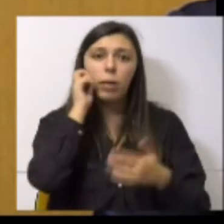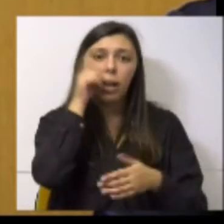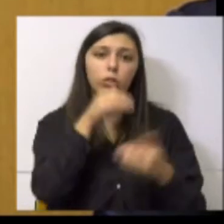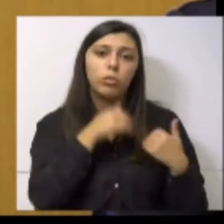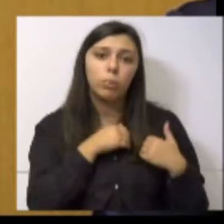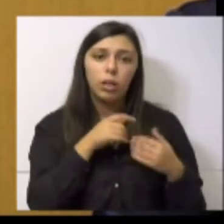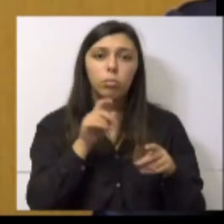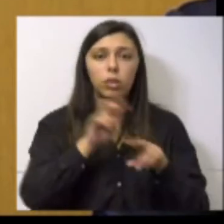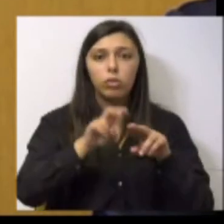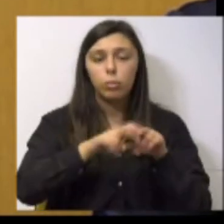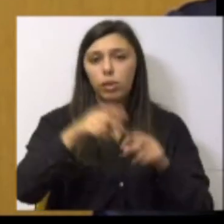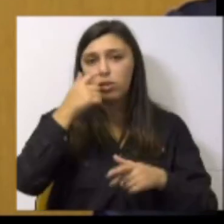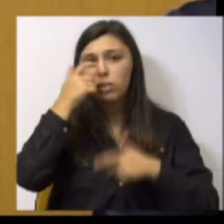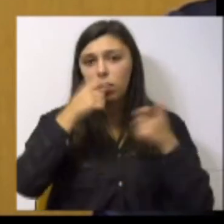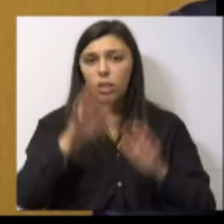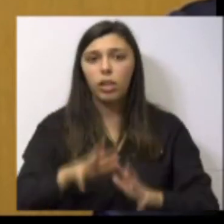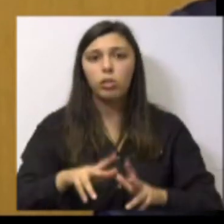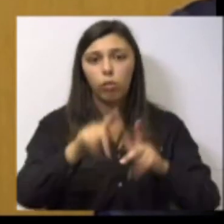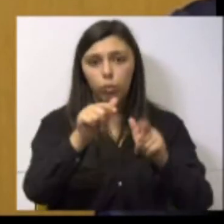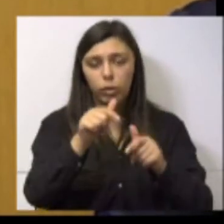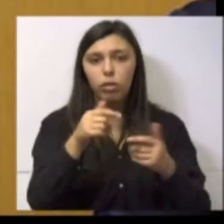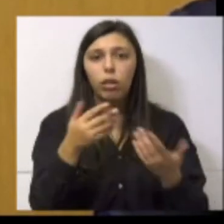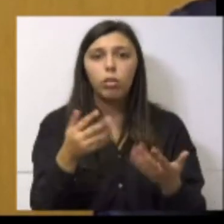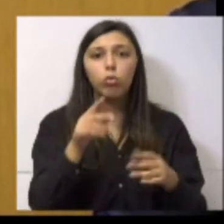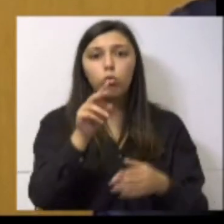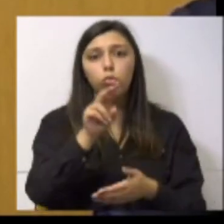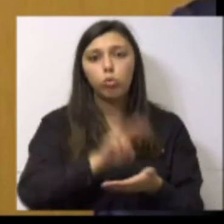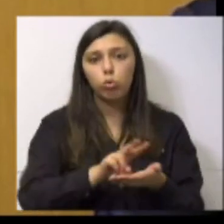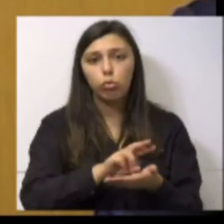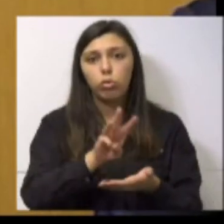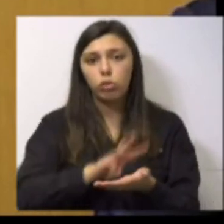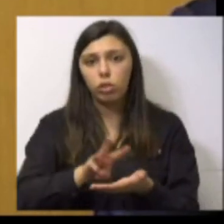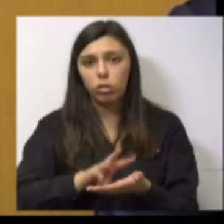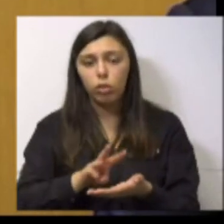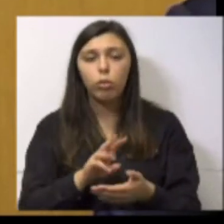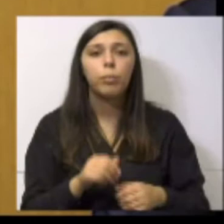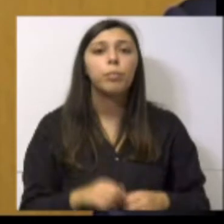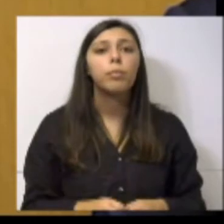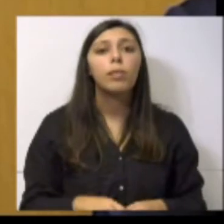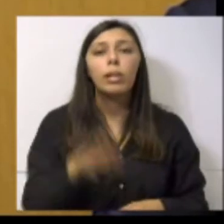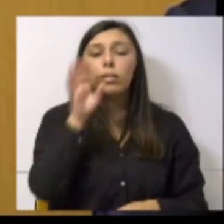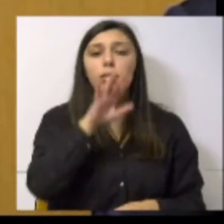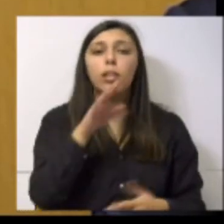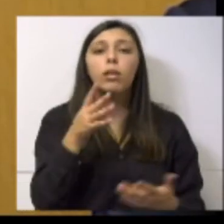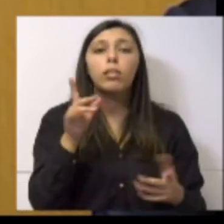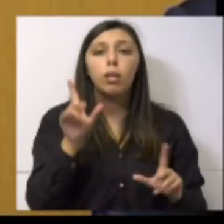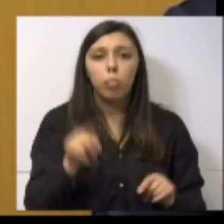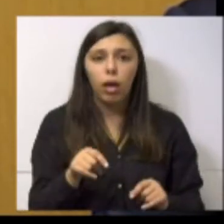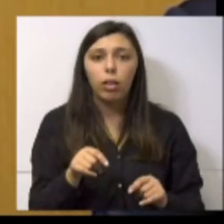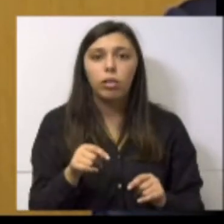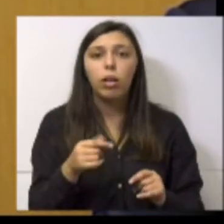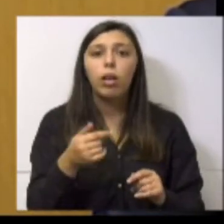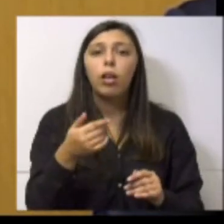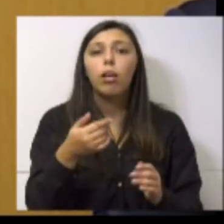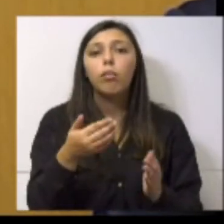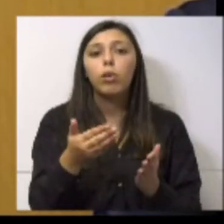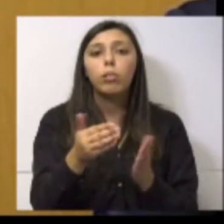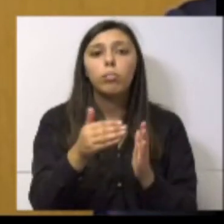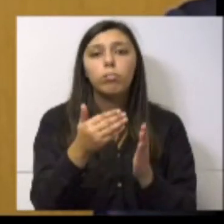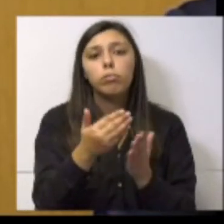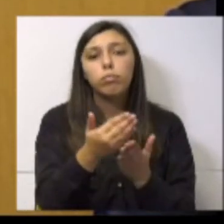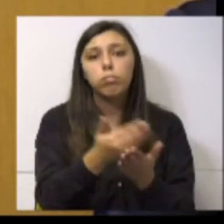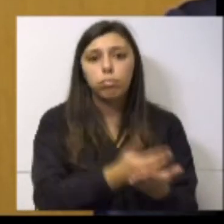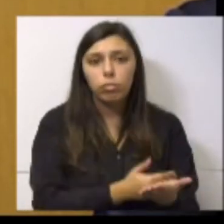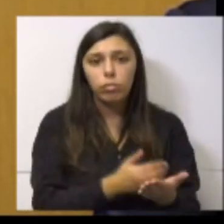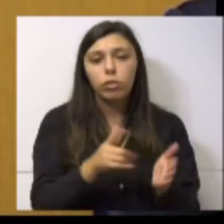disciplina de cidadania e desenvolvimento nos segundo e terceiro ciclos, e se por acaso foi feito um levantamento quanto às necessidades e